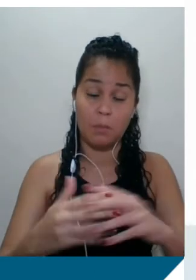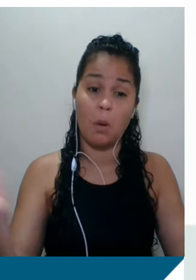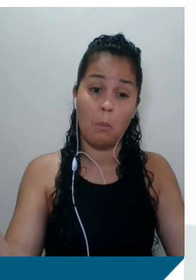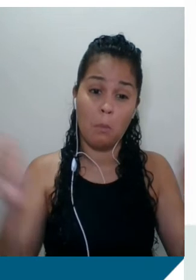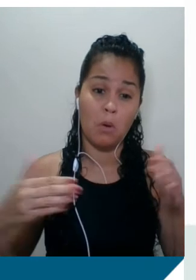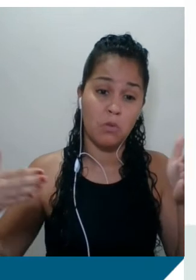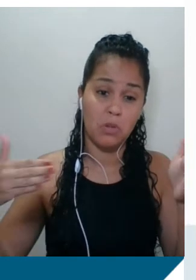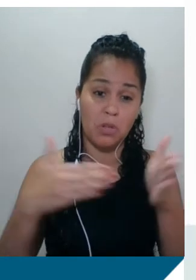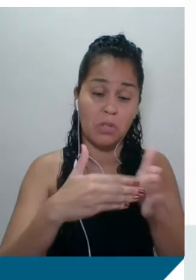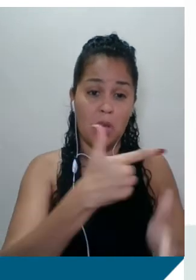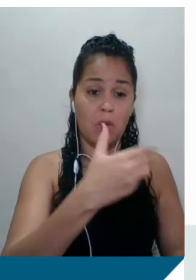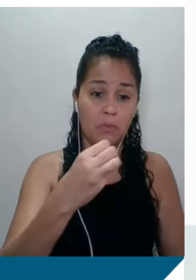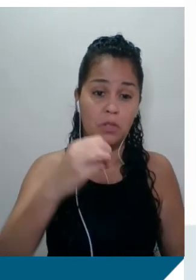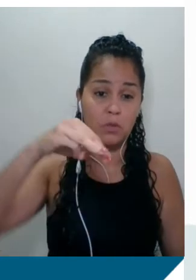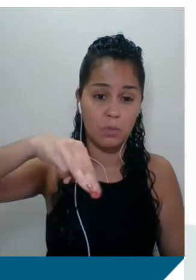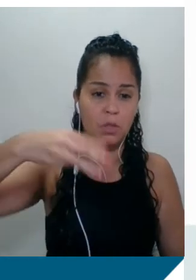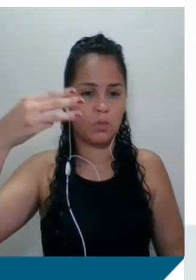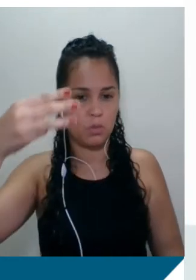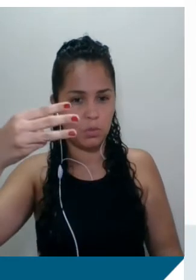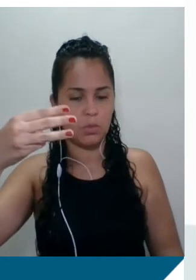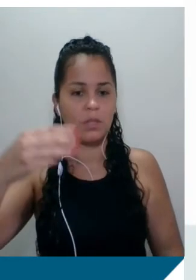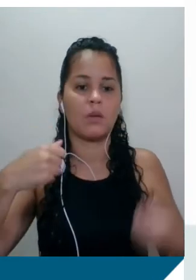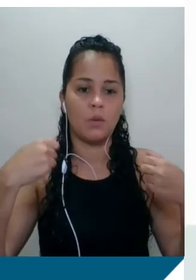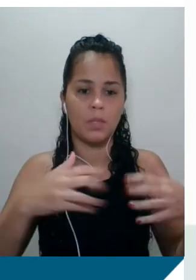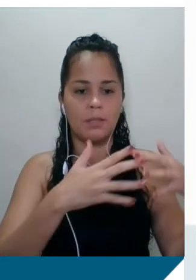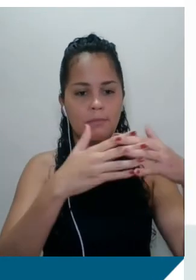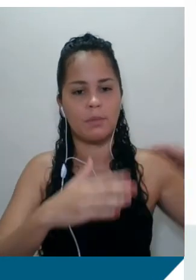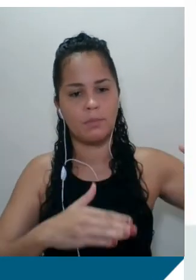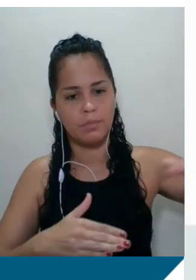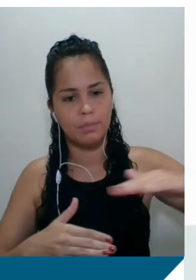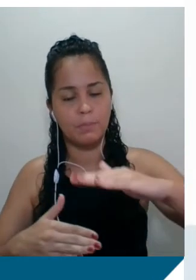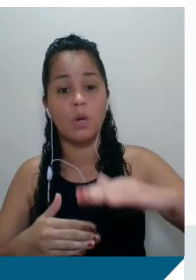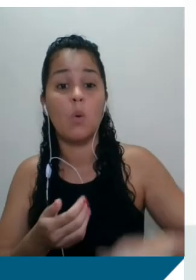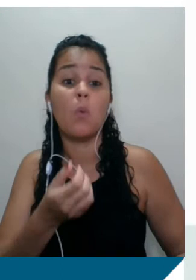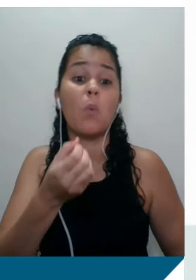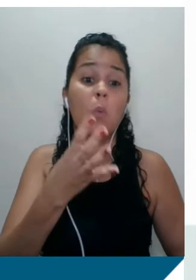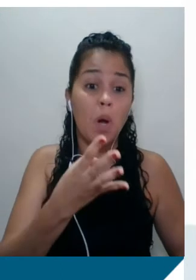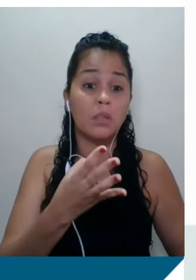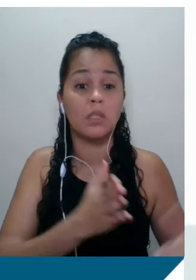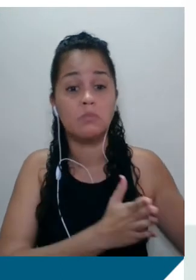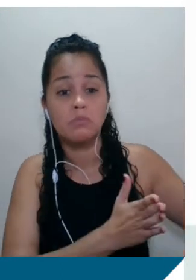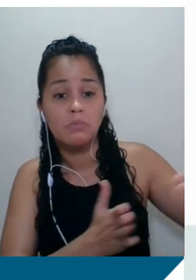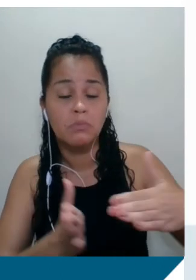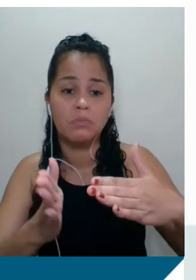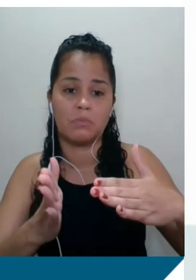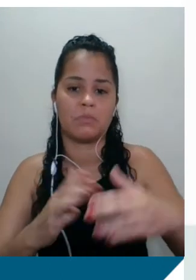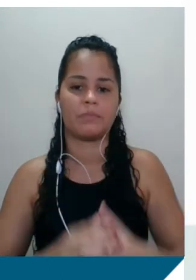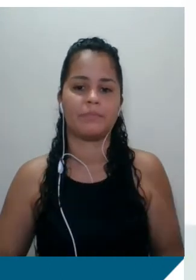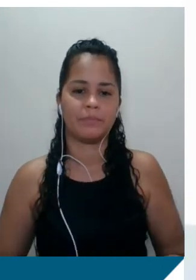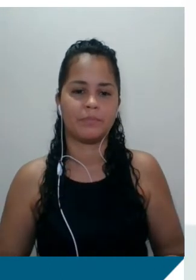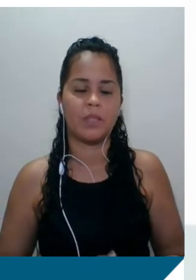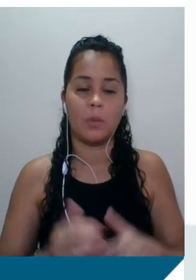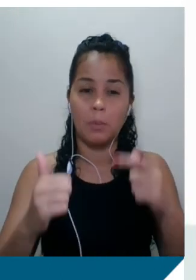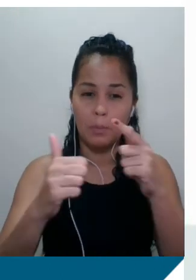um caminhão cuja capacidade é de 20 metros cúbicos. Esse caminhão vai fazer algumas viagens para carregar todo o volume que está ali